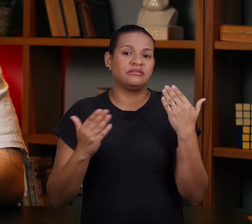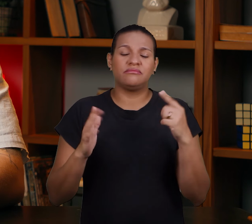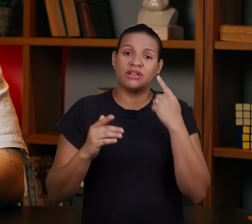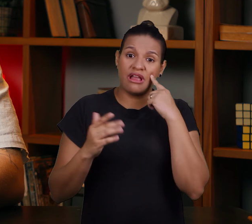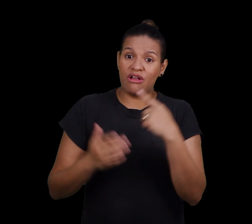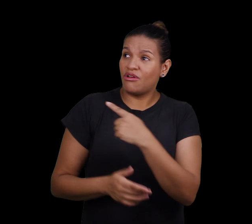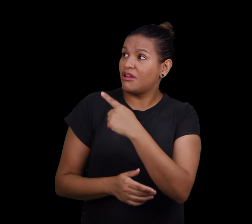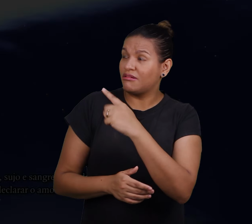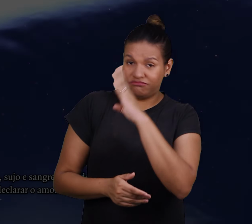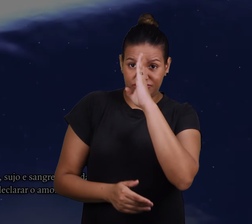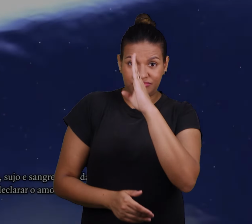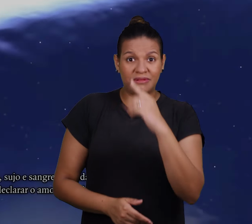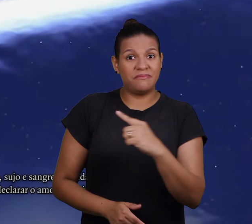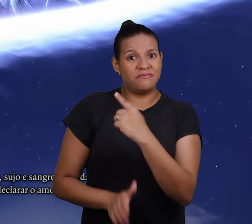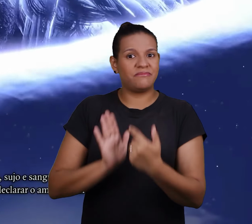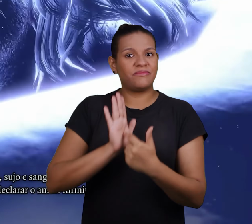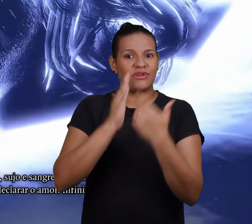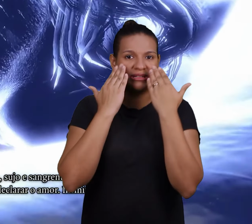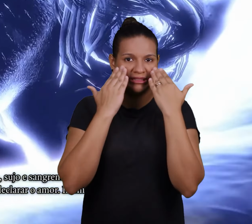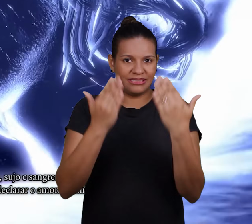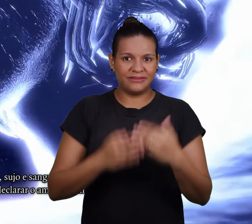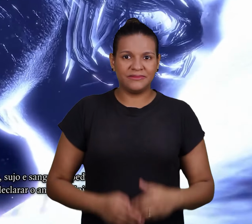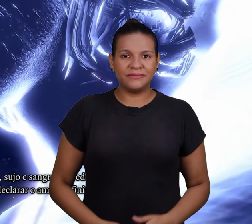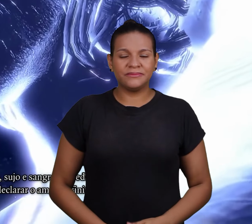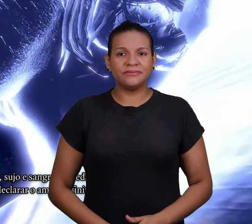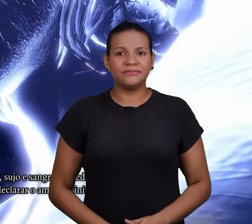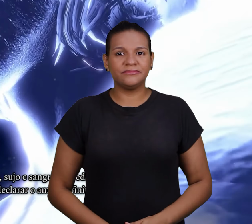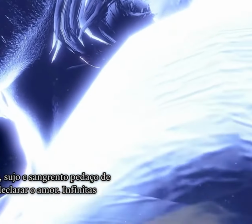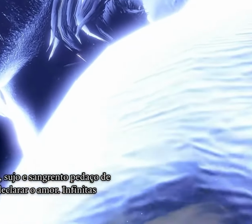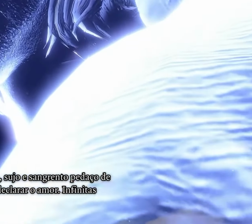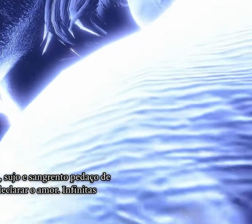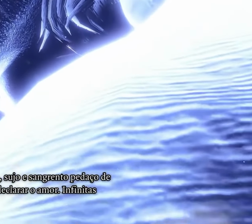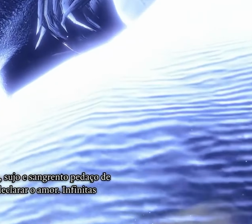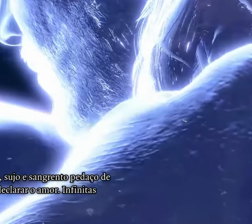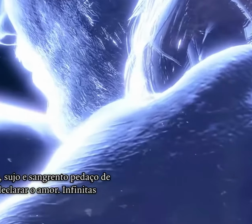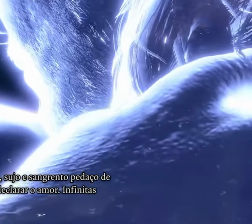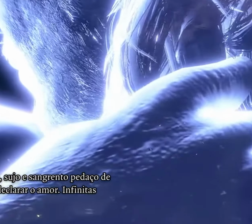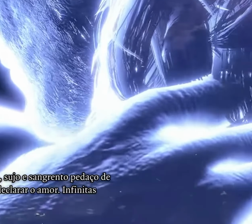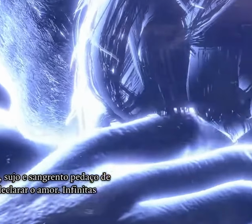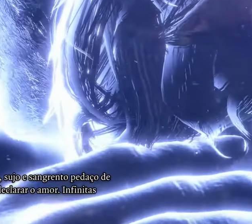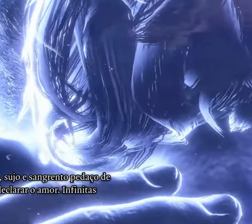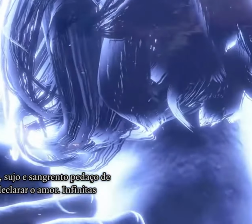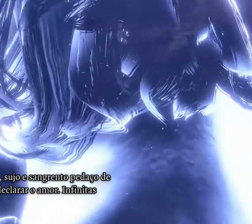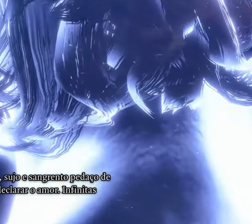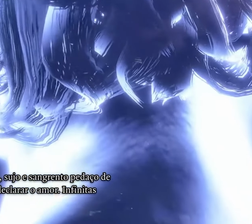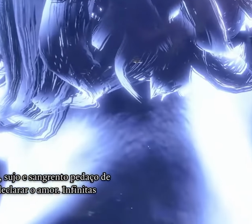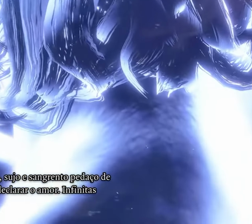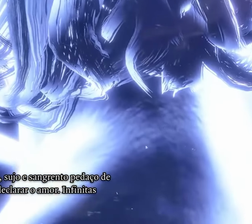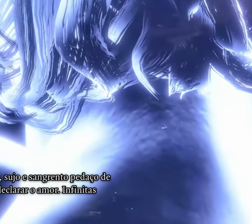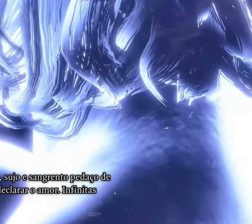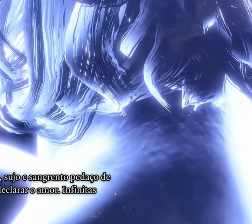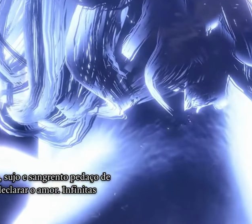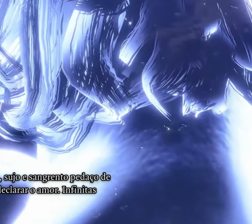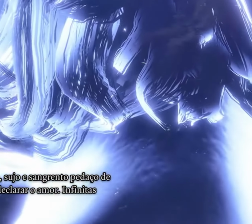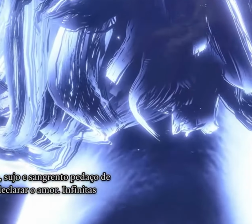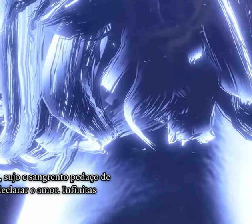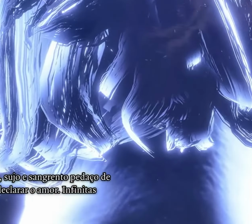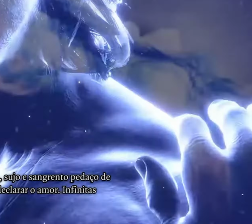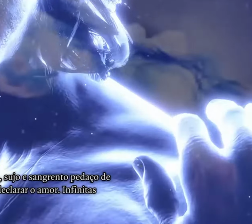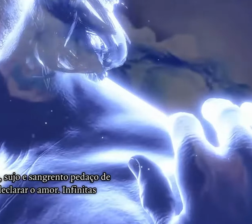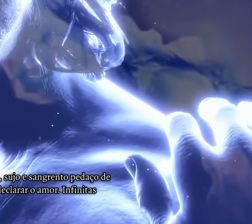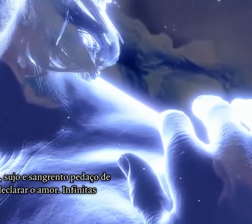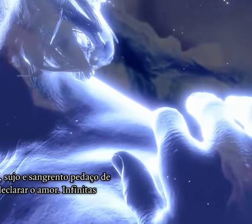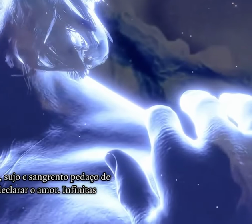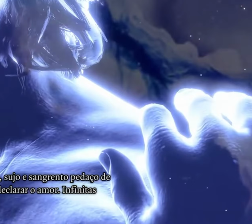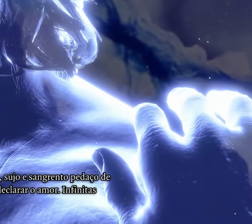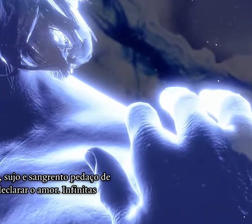de nenhum deles. When you wake, it will be back at our camp. Back in our small,